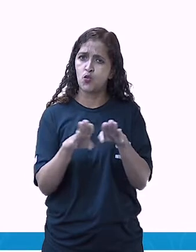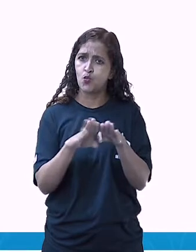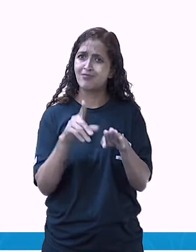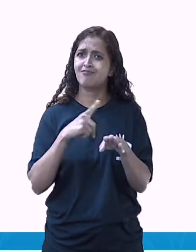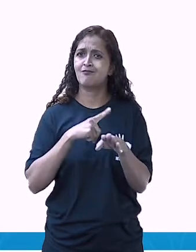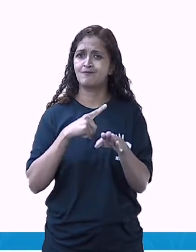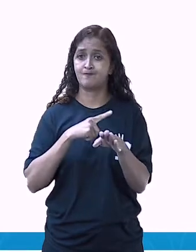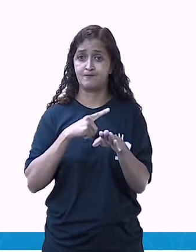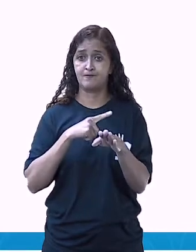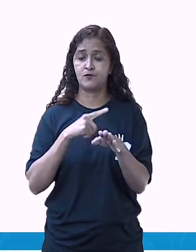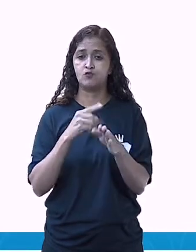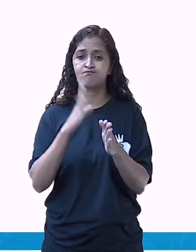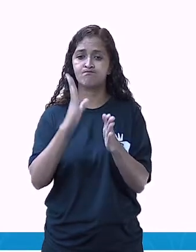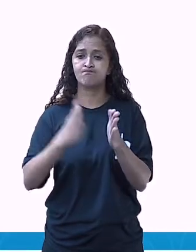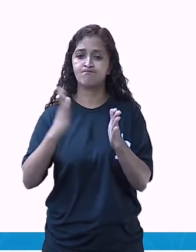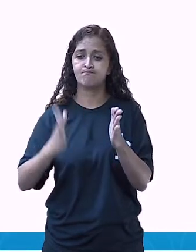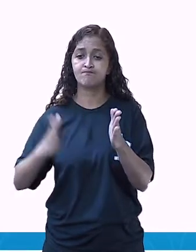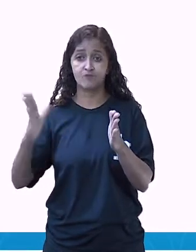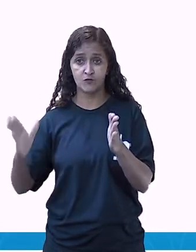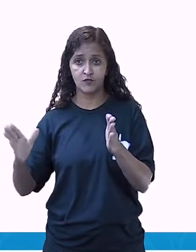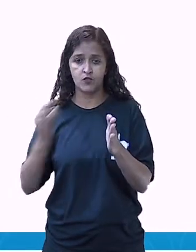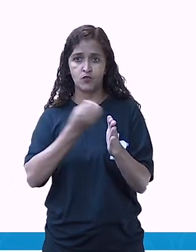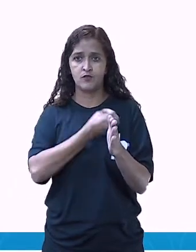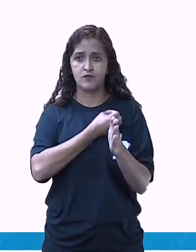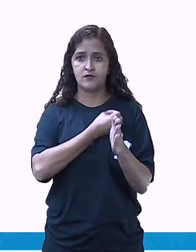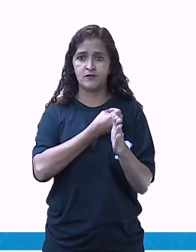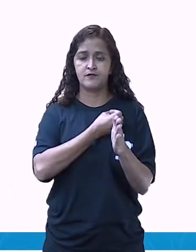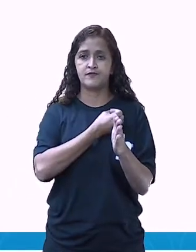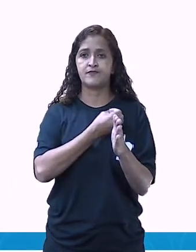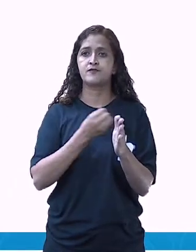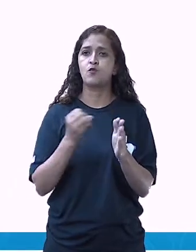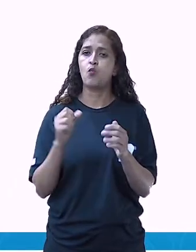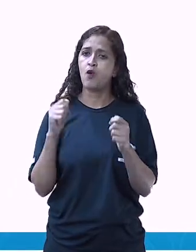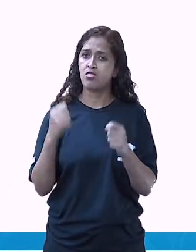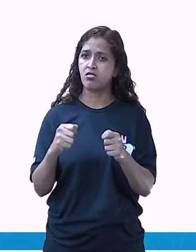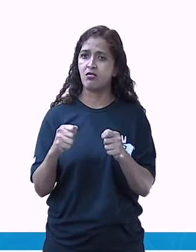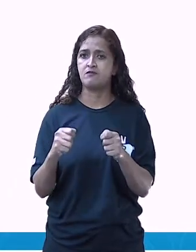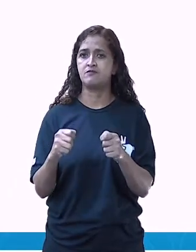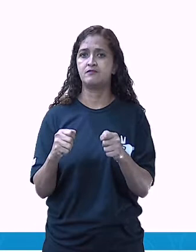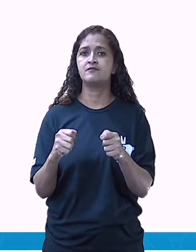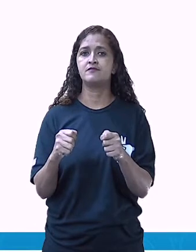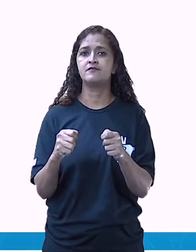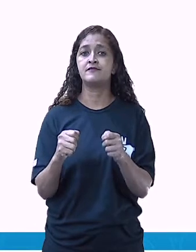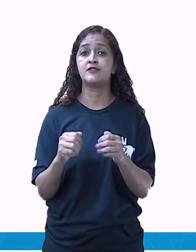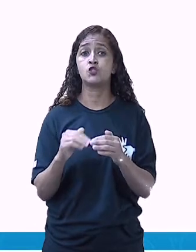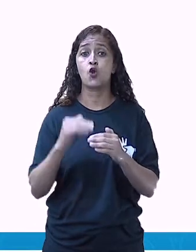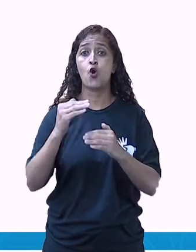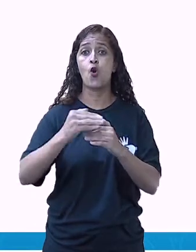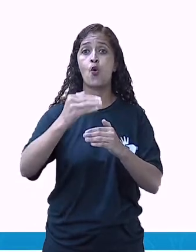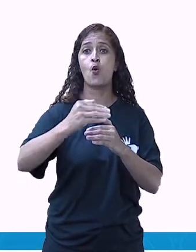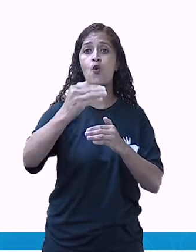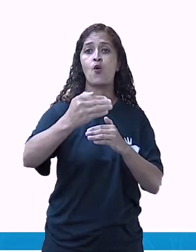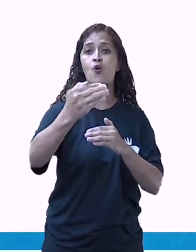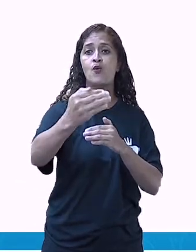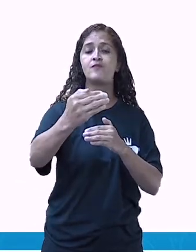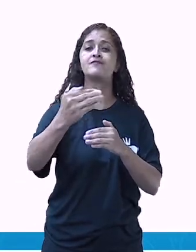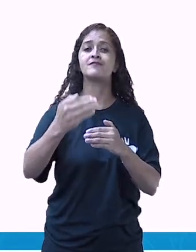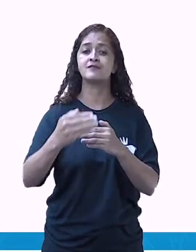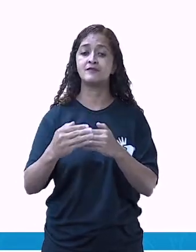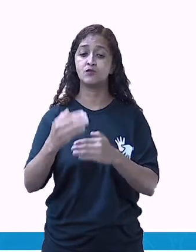numérica, tá? E essa ordem numérica, ela pode ser tanto crescente